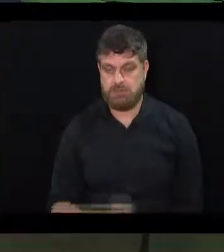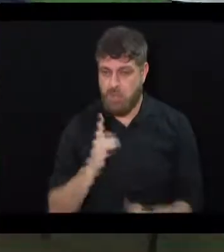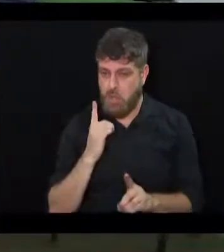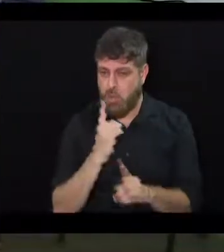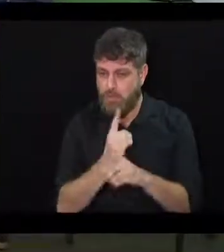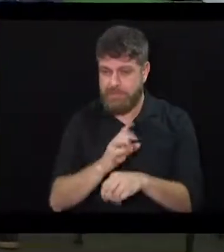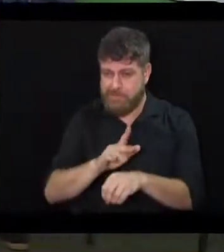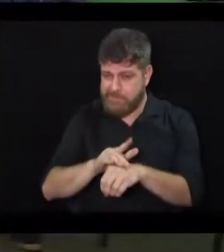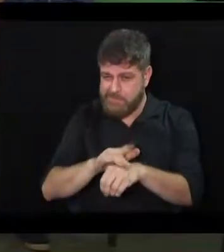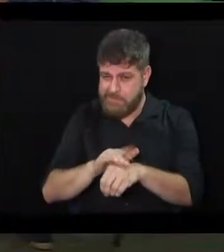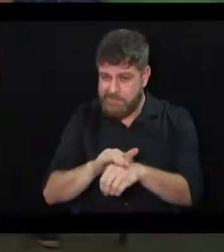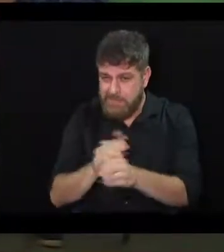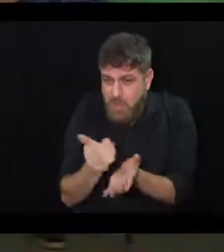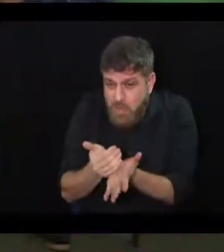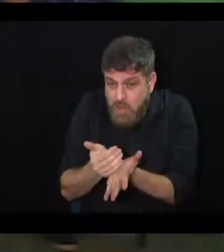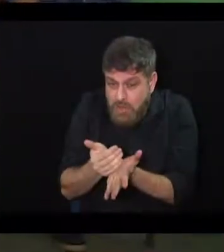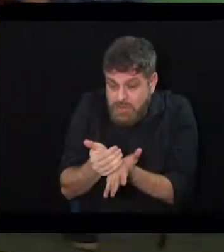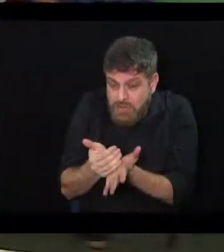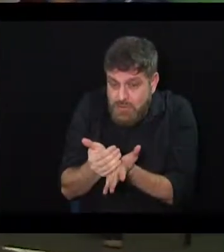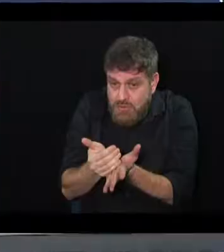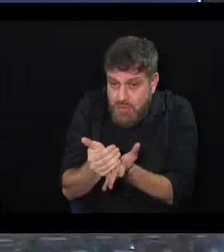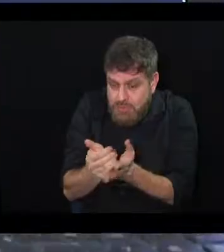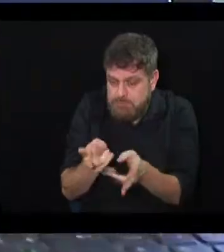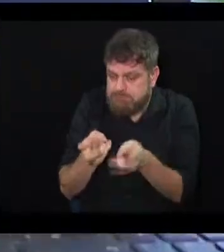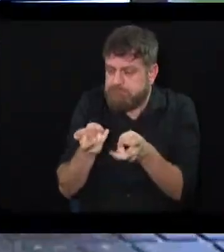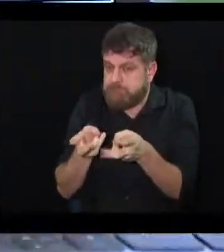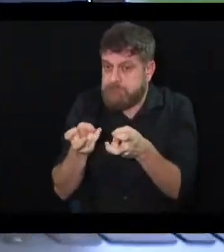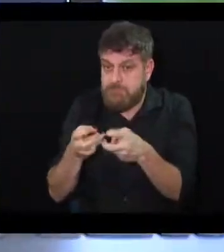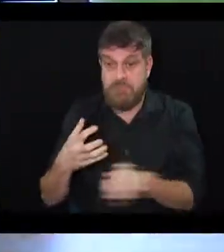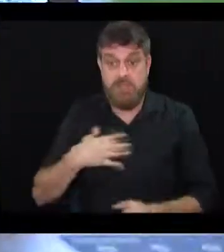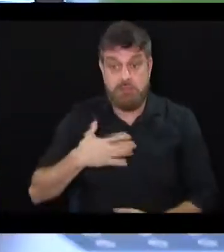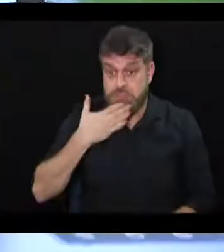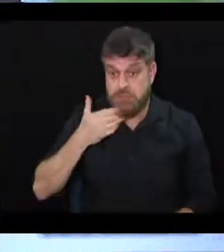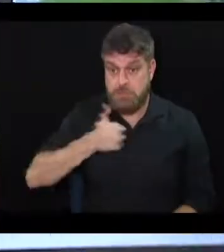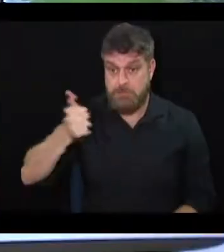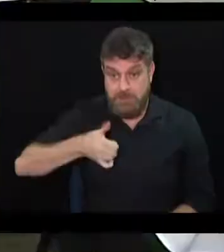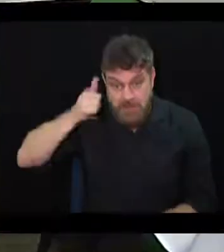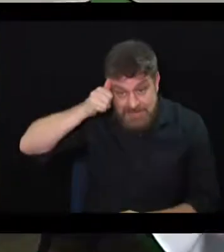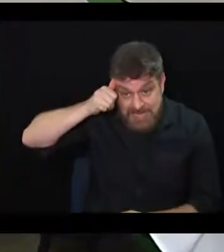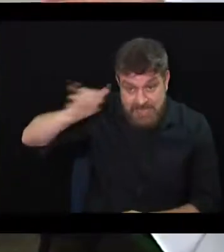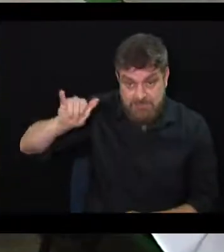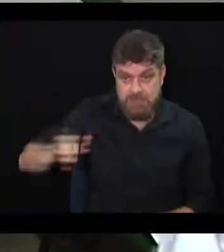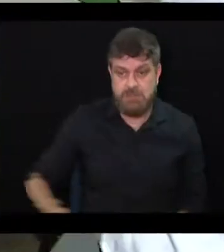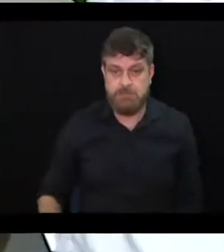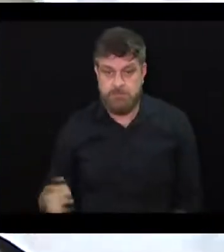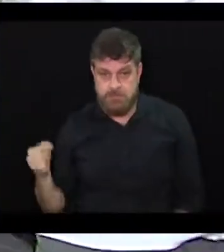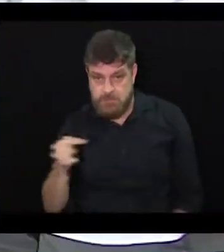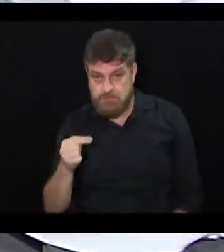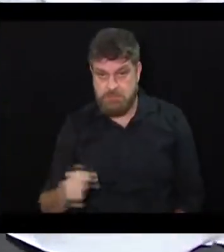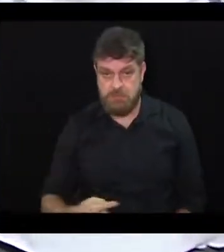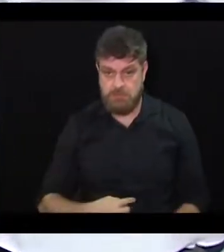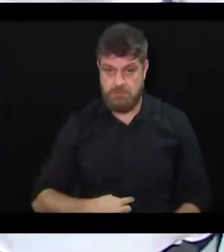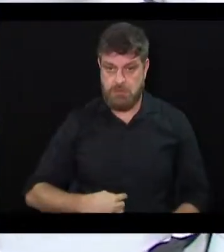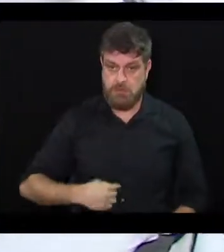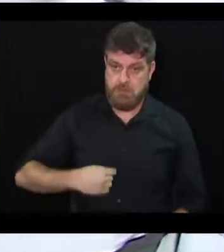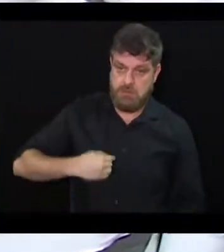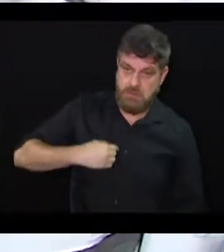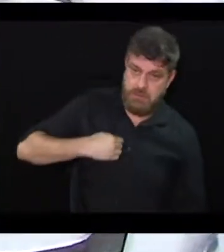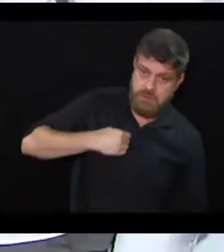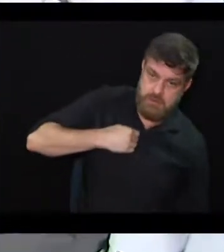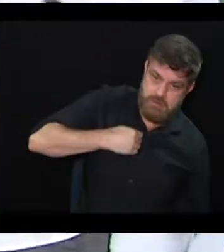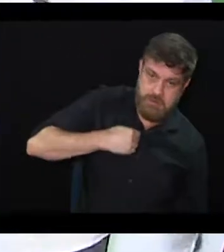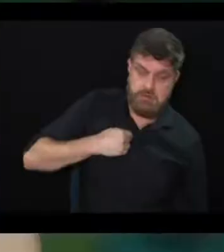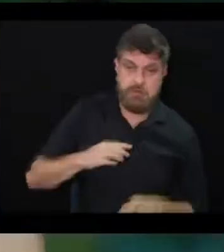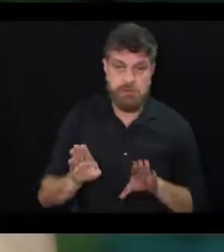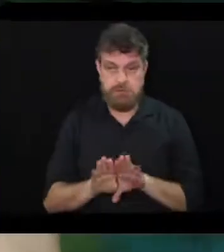Identificar uma doença em suas primeiras manifestações é a melhor forma de prevenção. No caso da escoliose idiopática, não